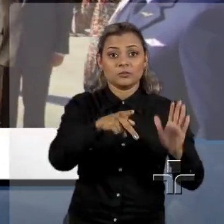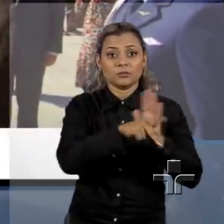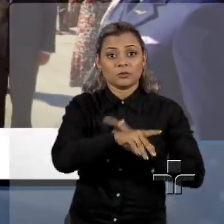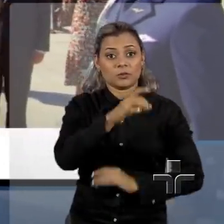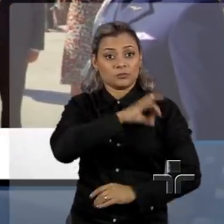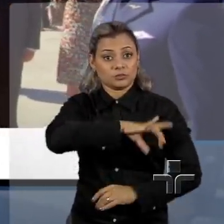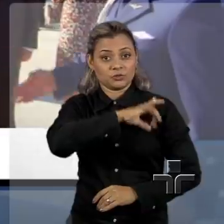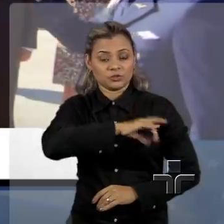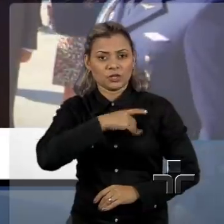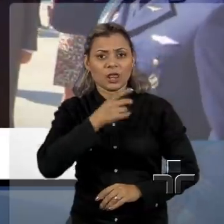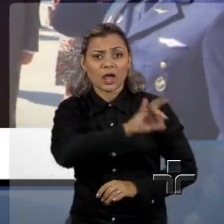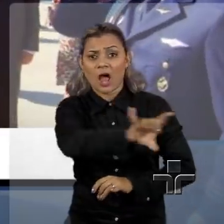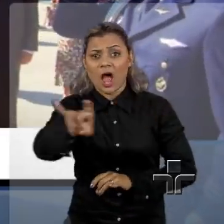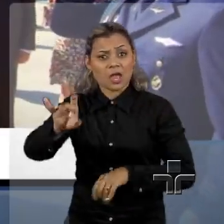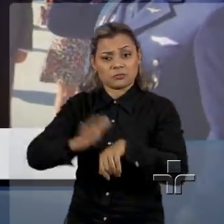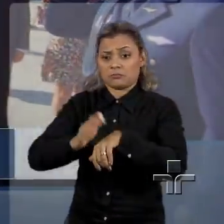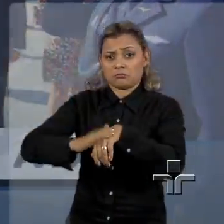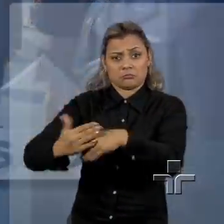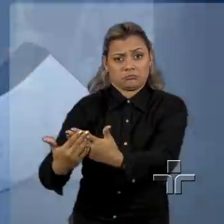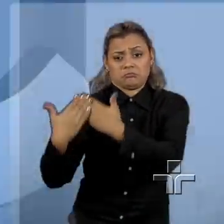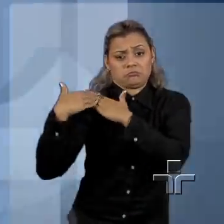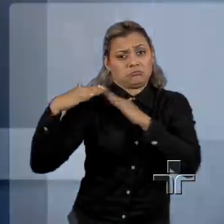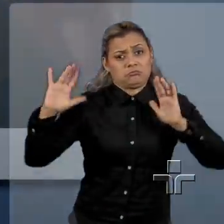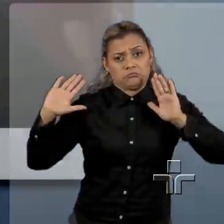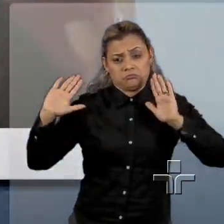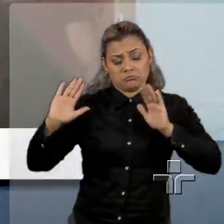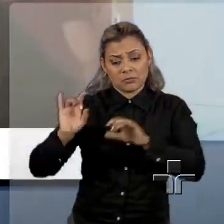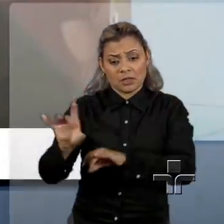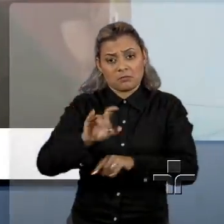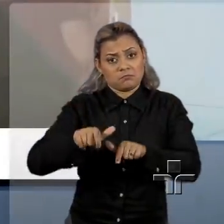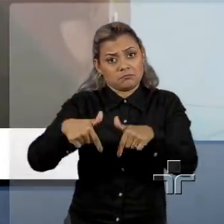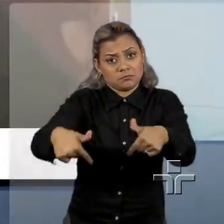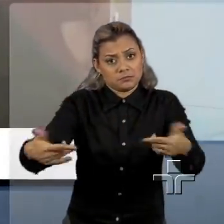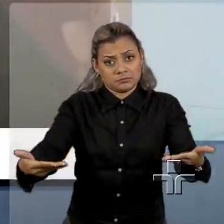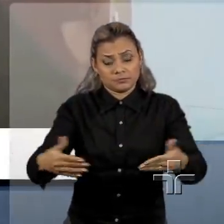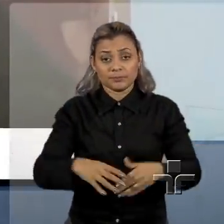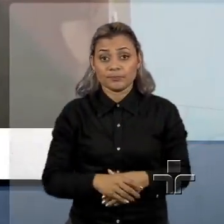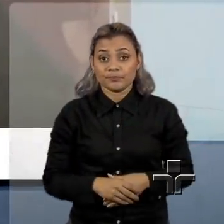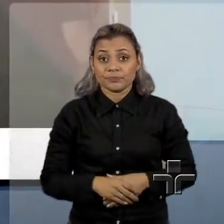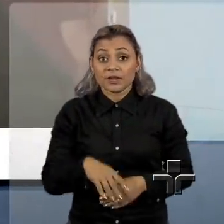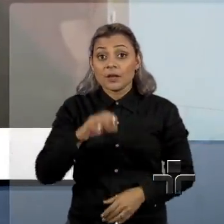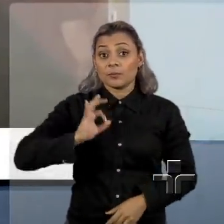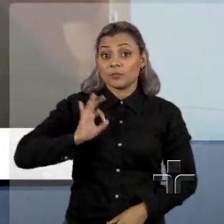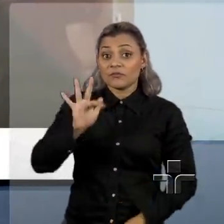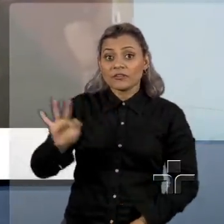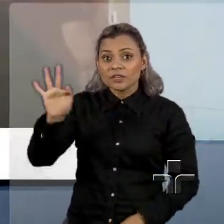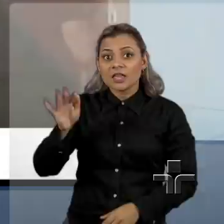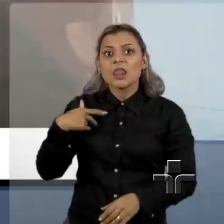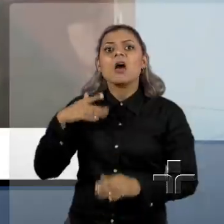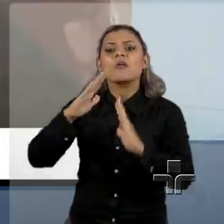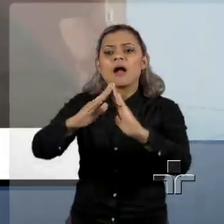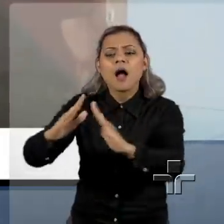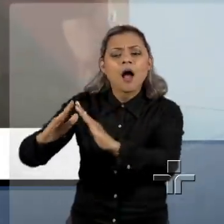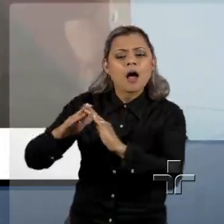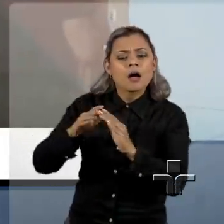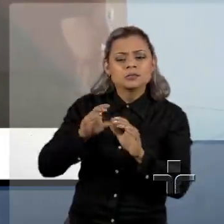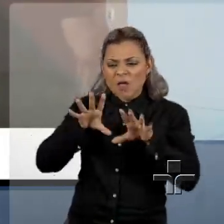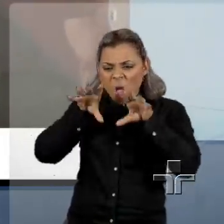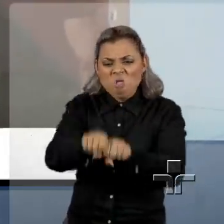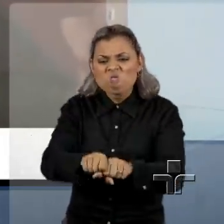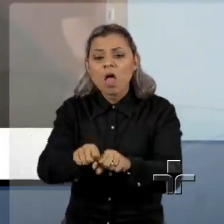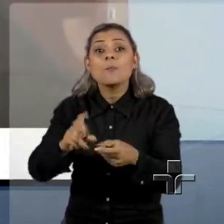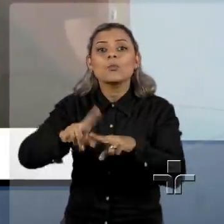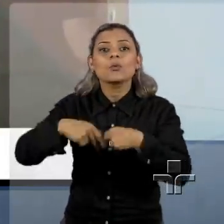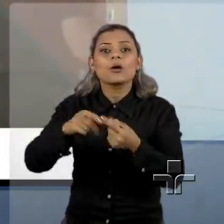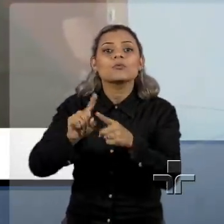um deve responder por seus atos. Polícia Federal vai a endereços de suspeitos de divulgar ofensas